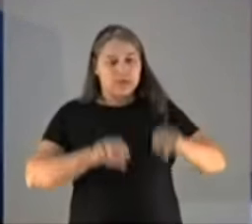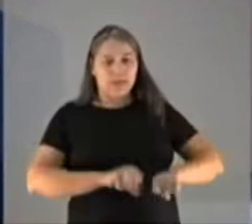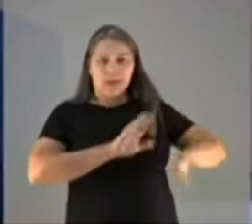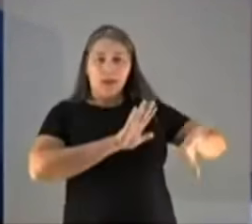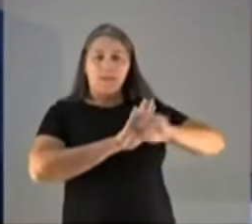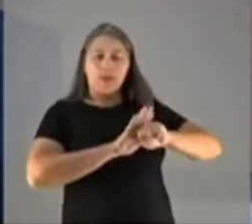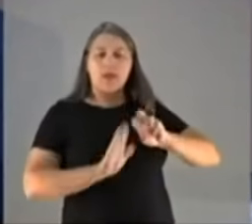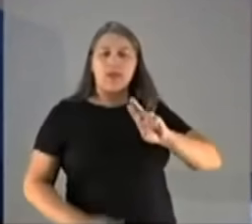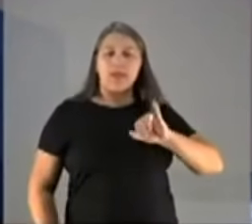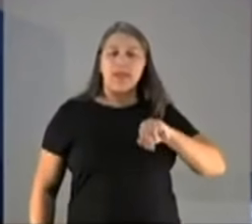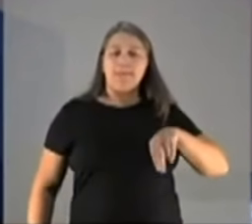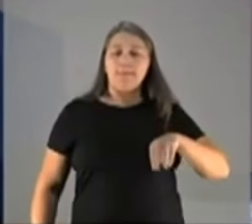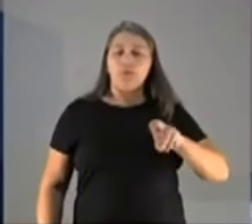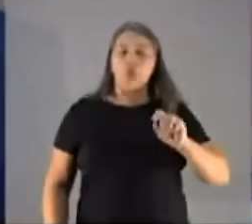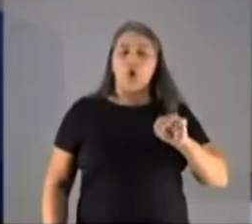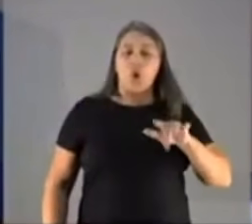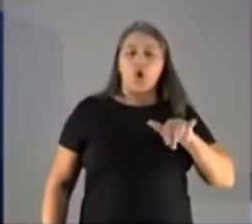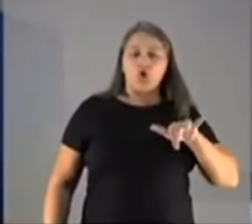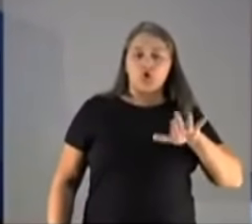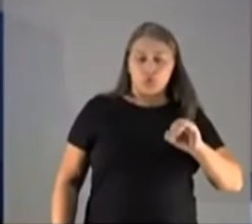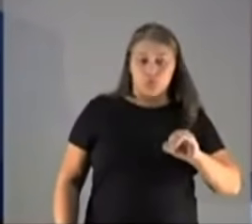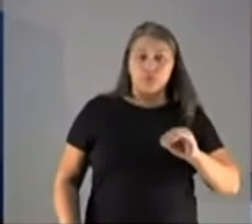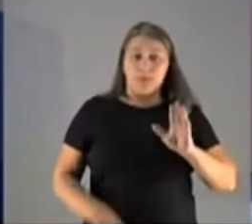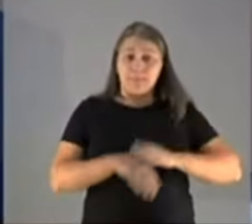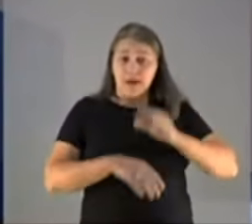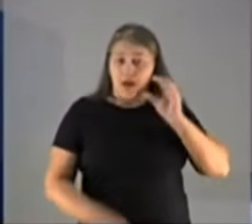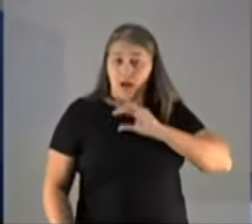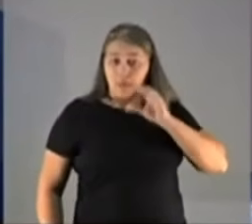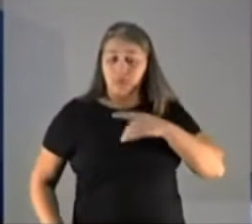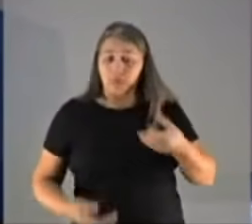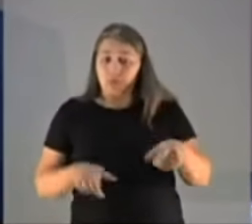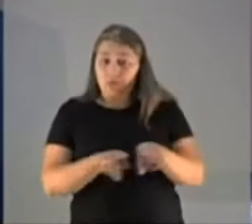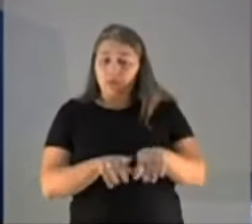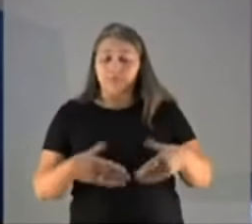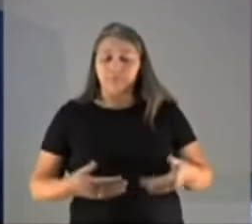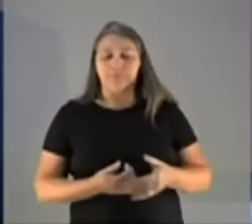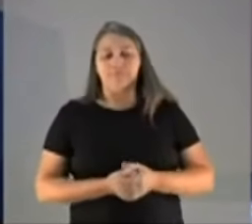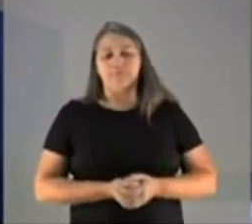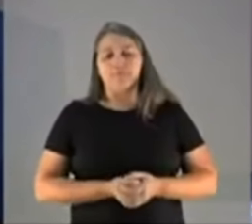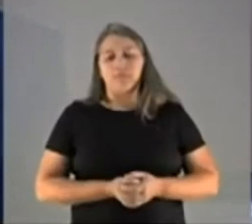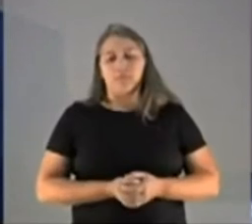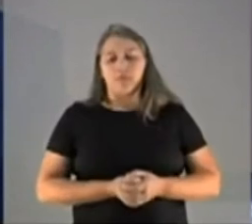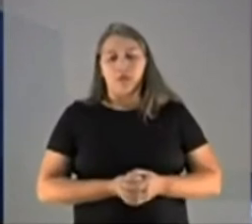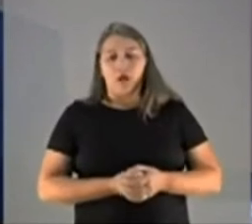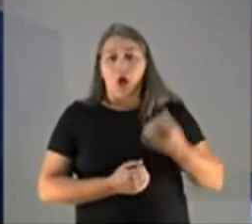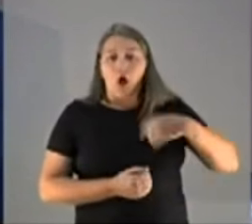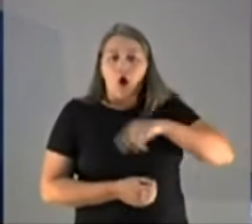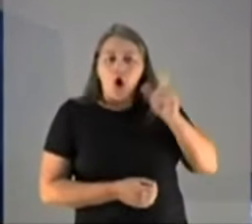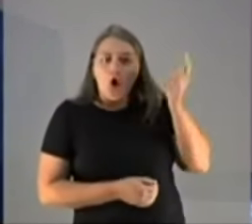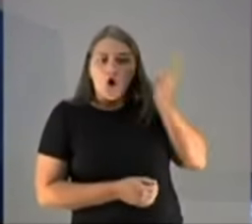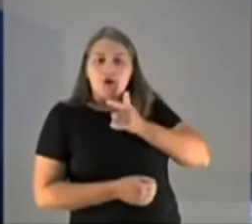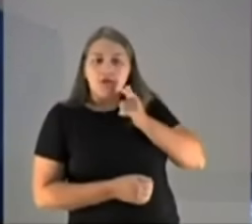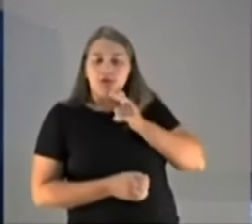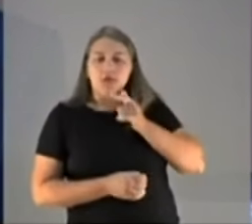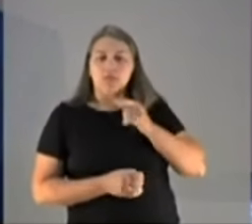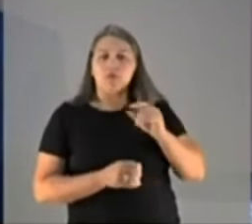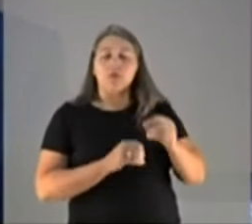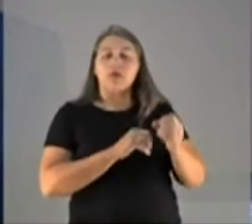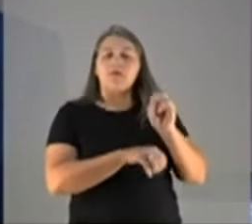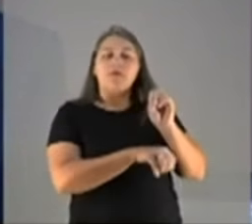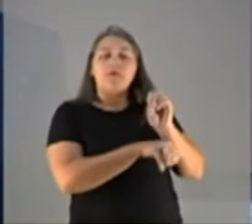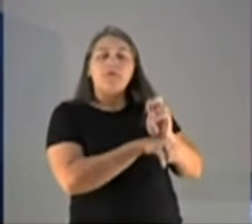mesmo tempo de forma mais clara. Então, e outra, né? A gente atinge a imunidade de rebanho com a vacinação